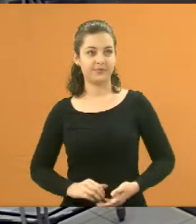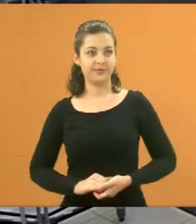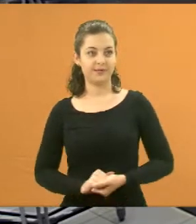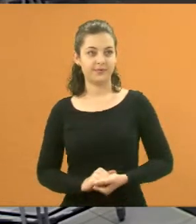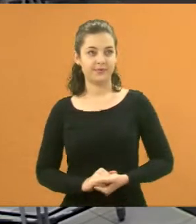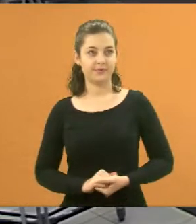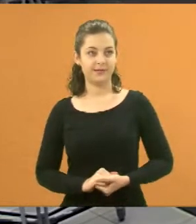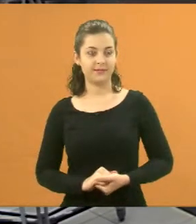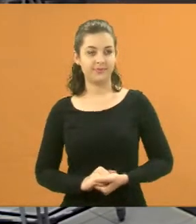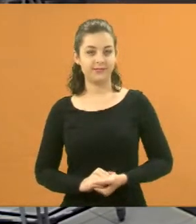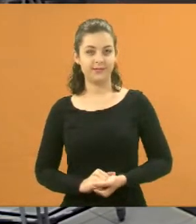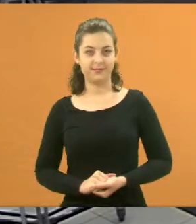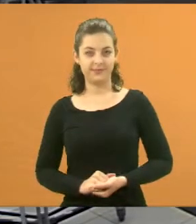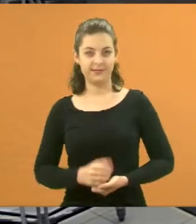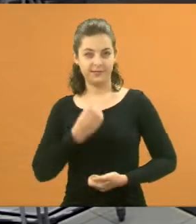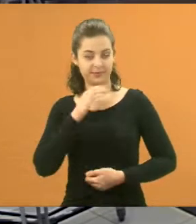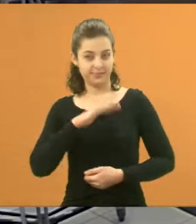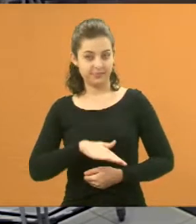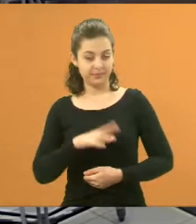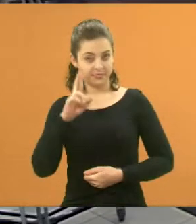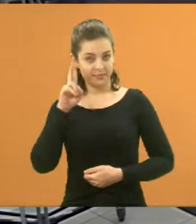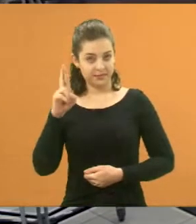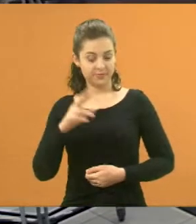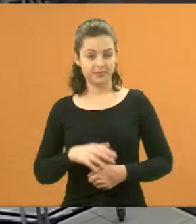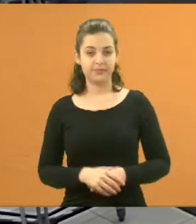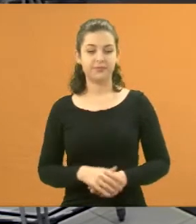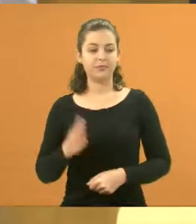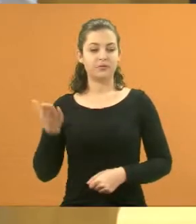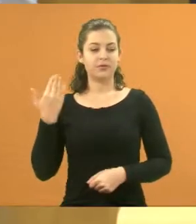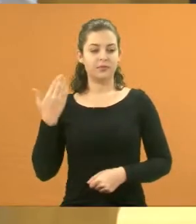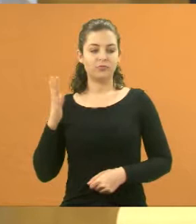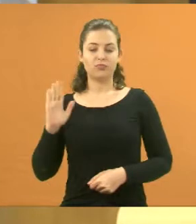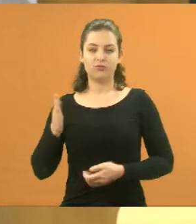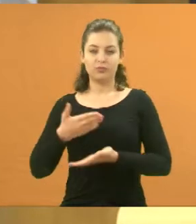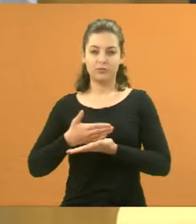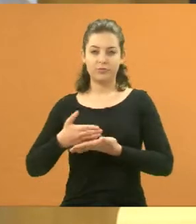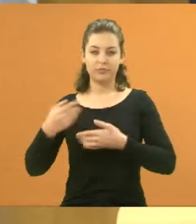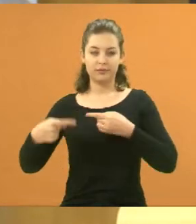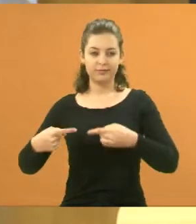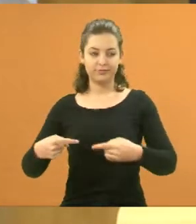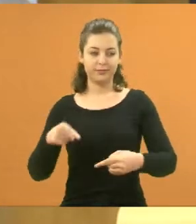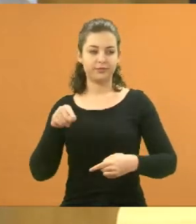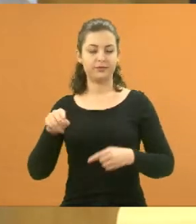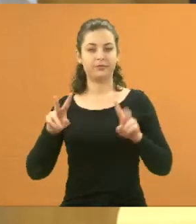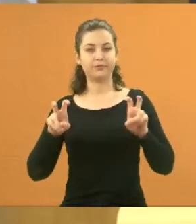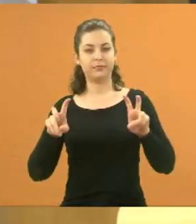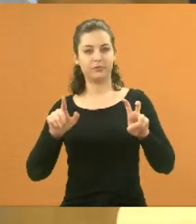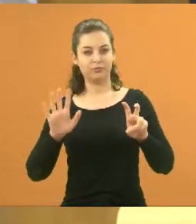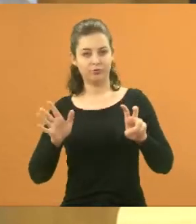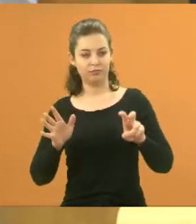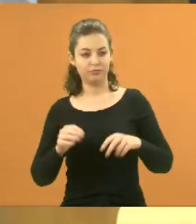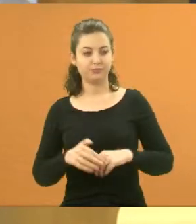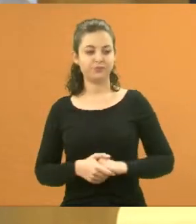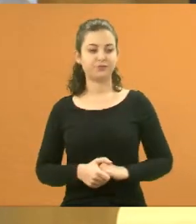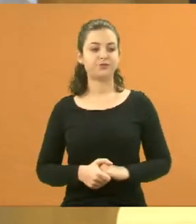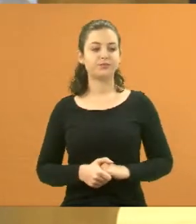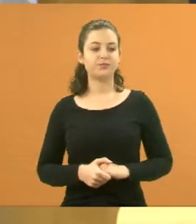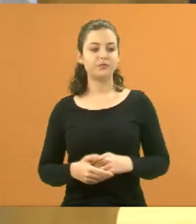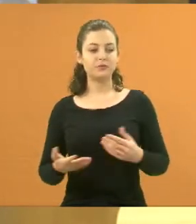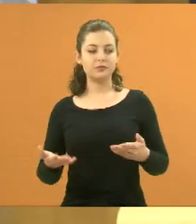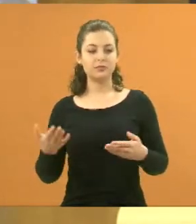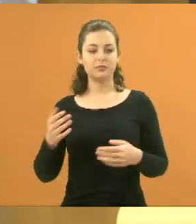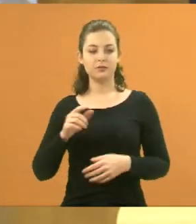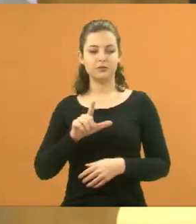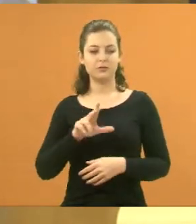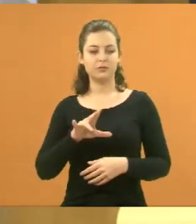Senhoras e senhores, boa tarde. Nós já havíamos iniciado o debate desse tema e, como o Luiz